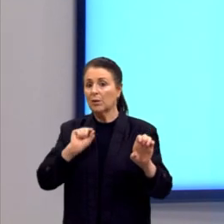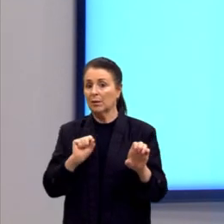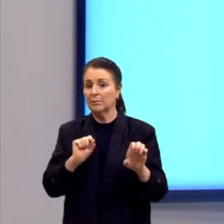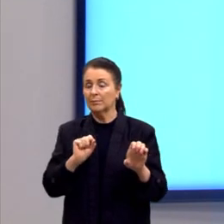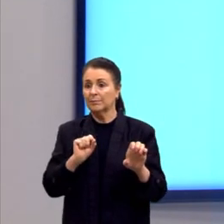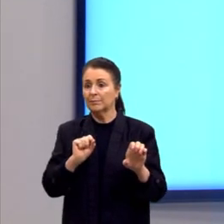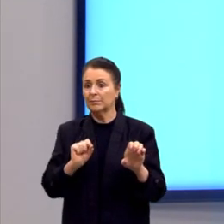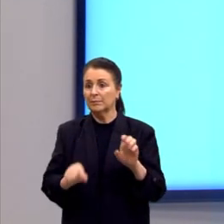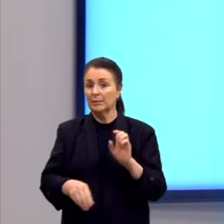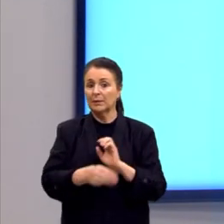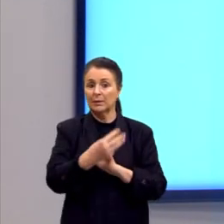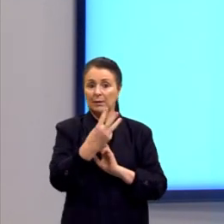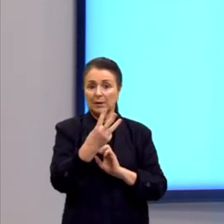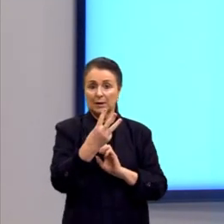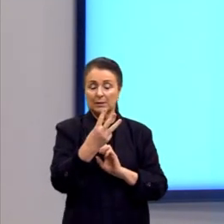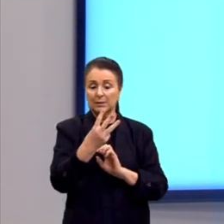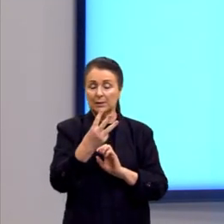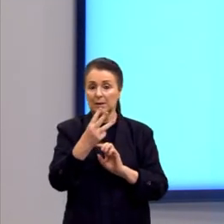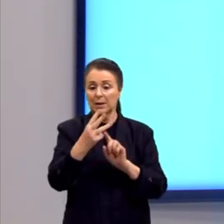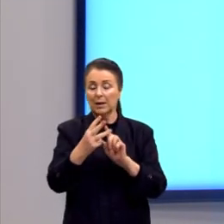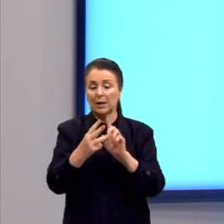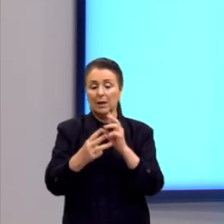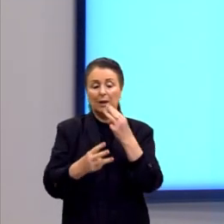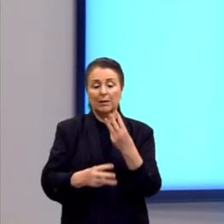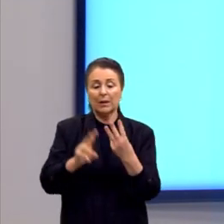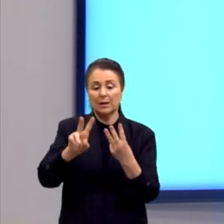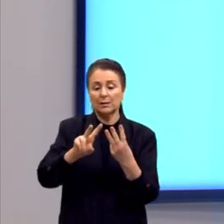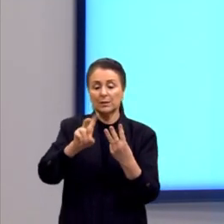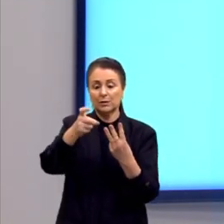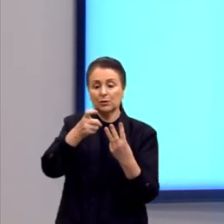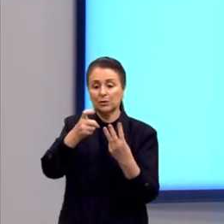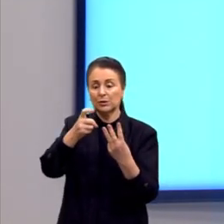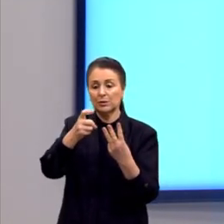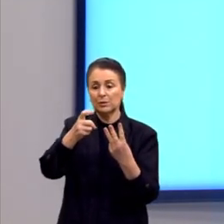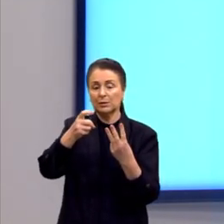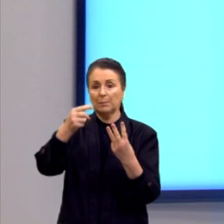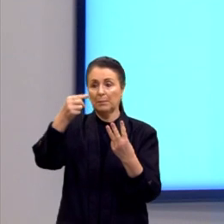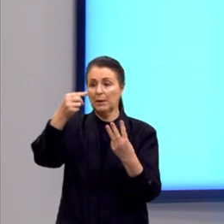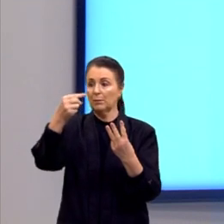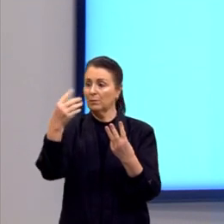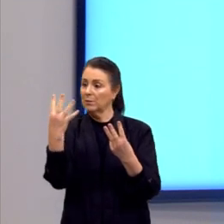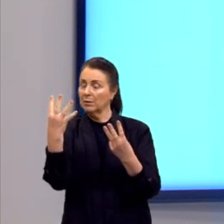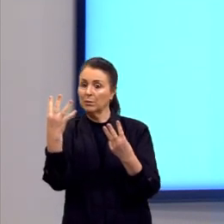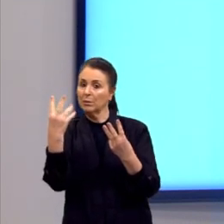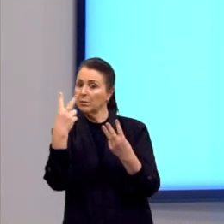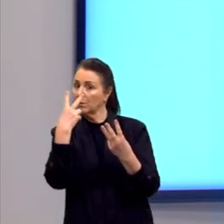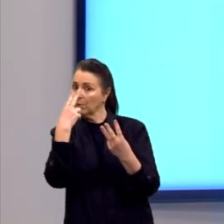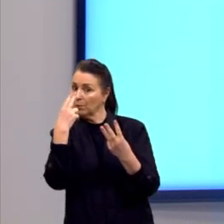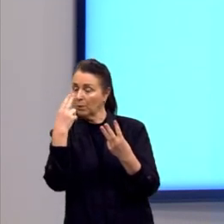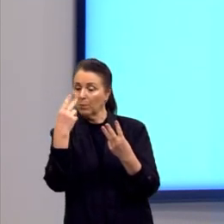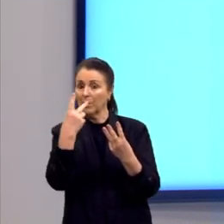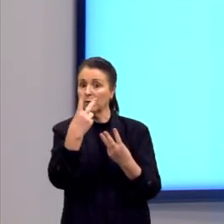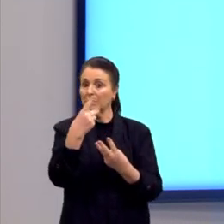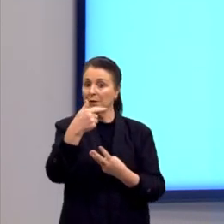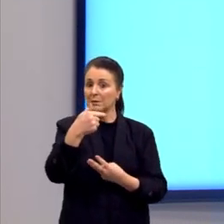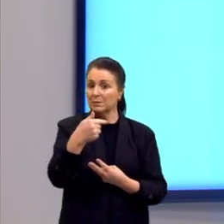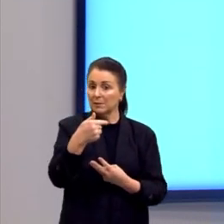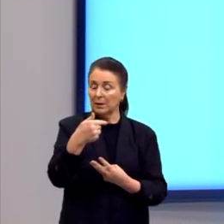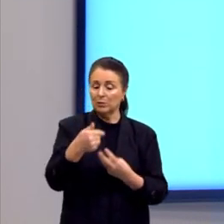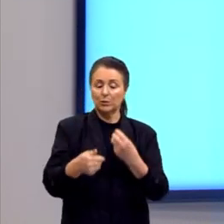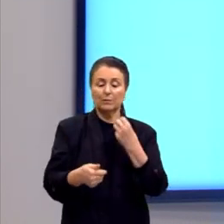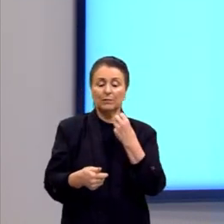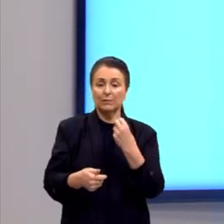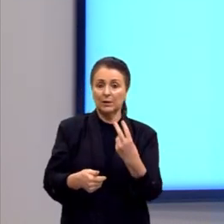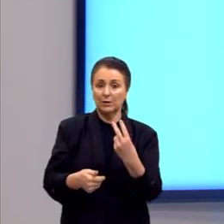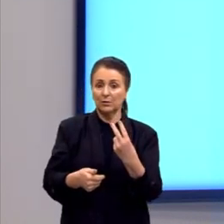seguinte 3 elevado a x ao quadrado menos 4 = 27 elevado